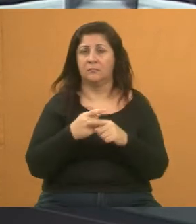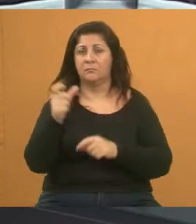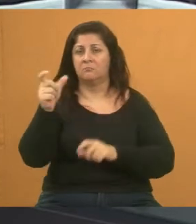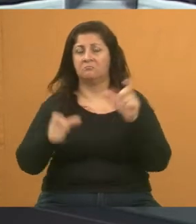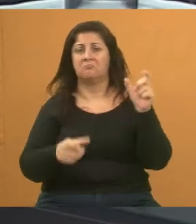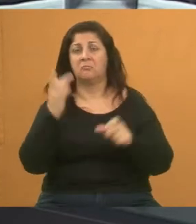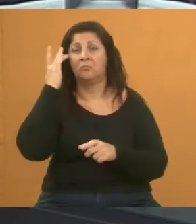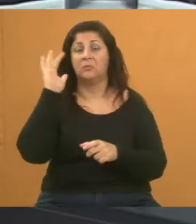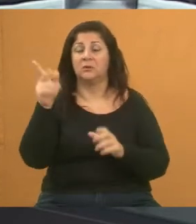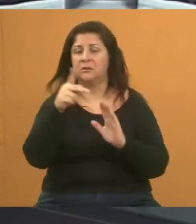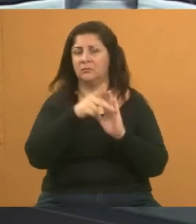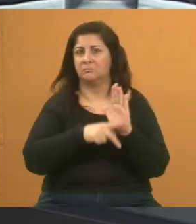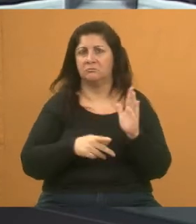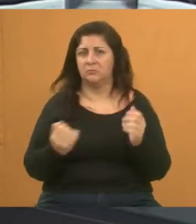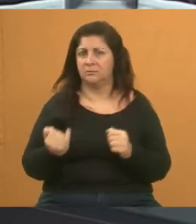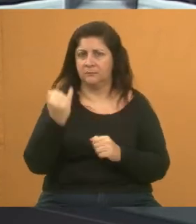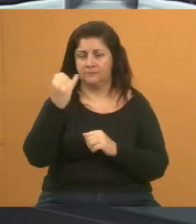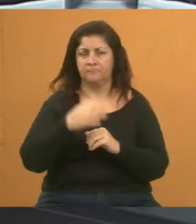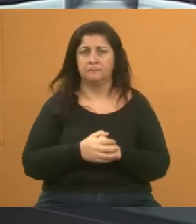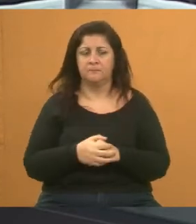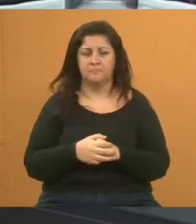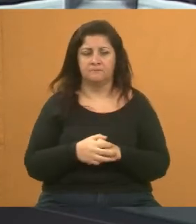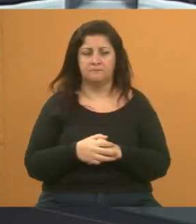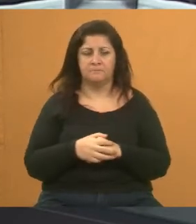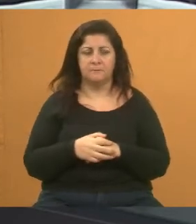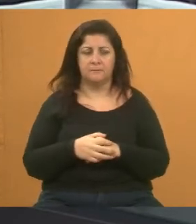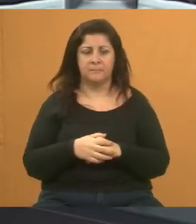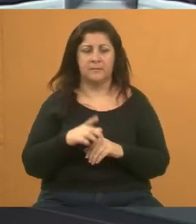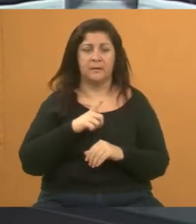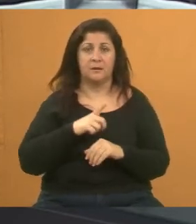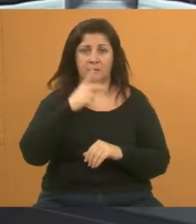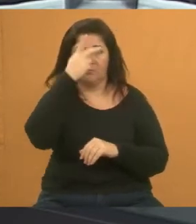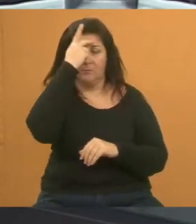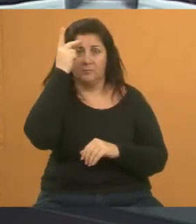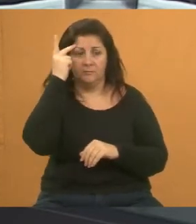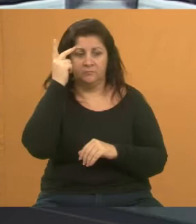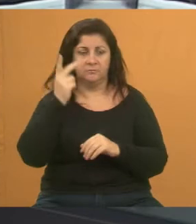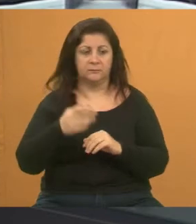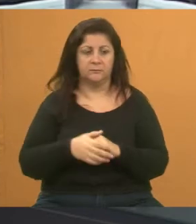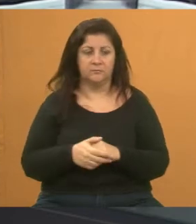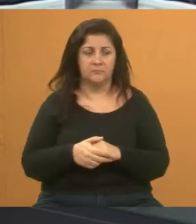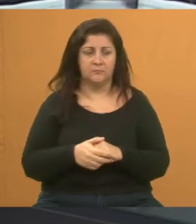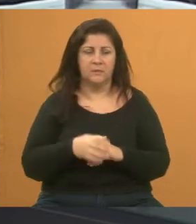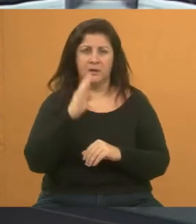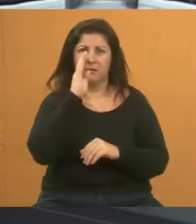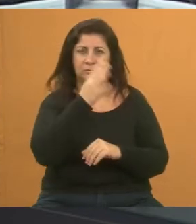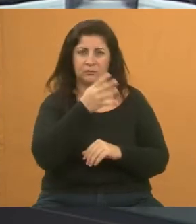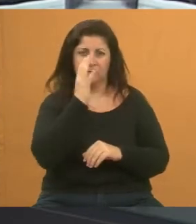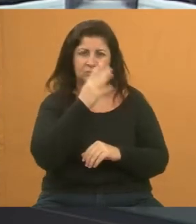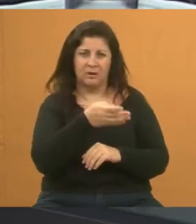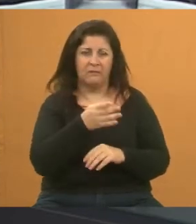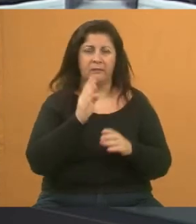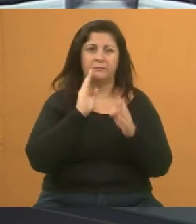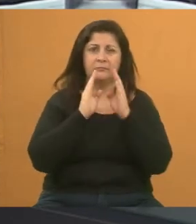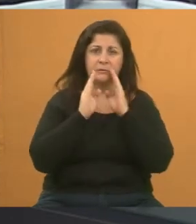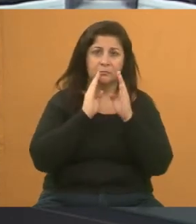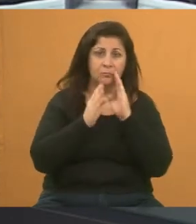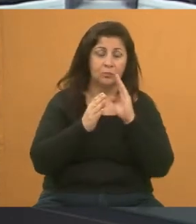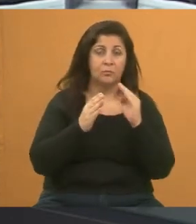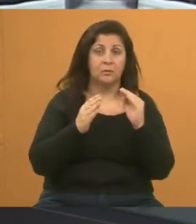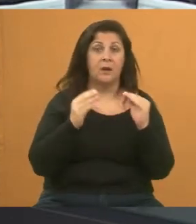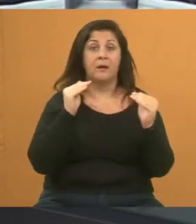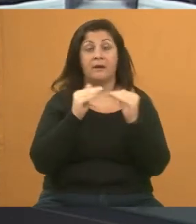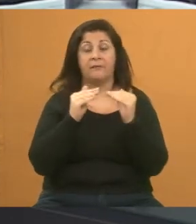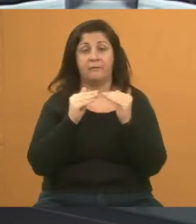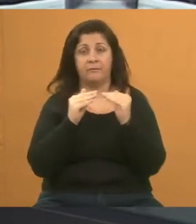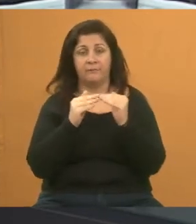importância de um projeto como esse. Teve, como eu falei, teve pessoas que julgaram muito nas redes sociais a favor, né?